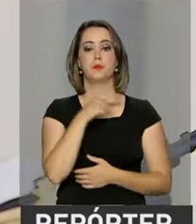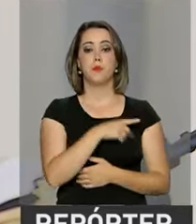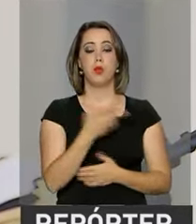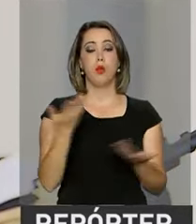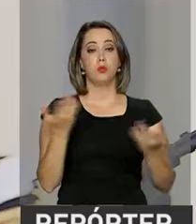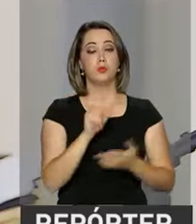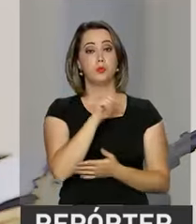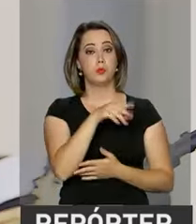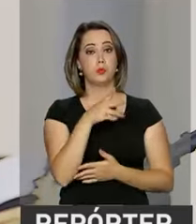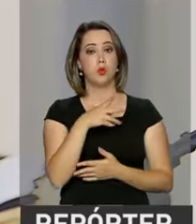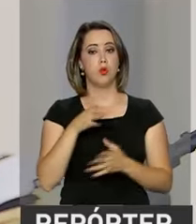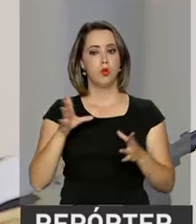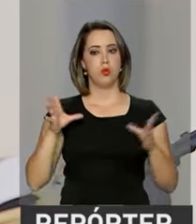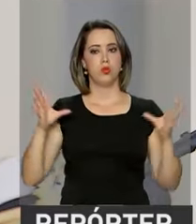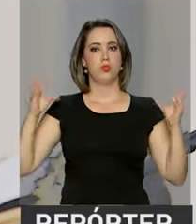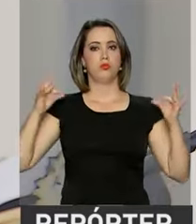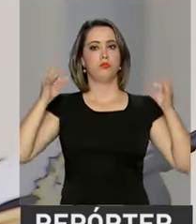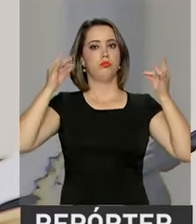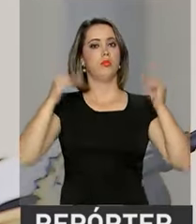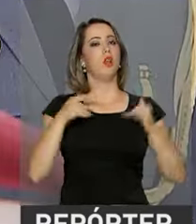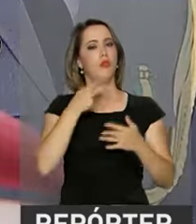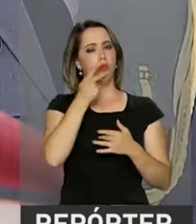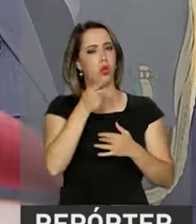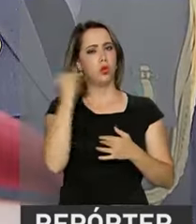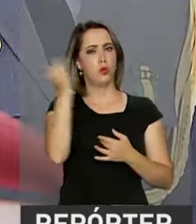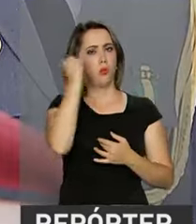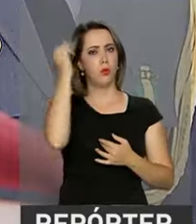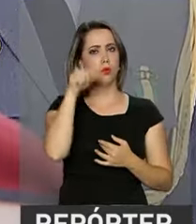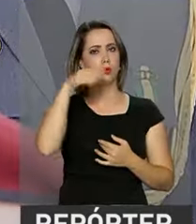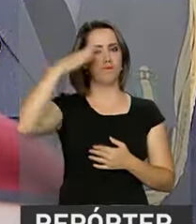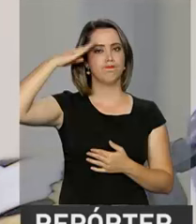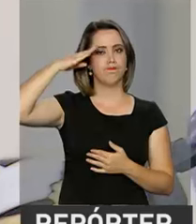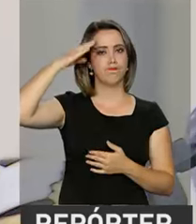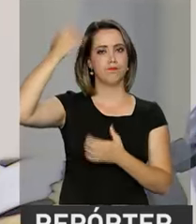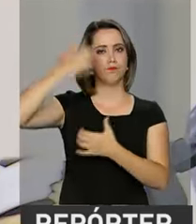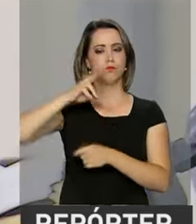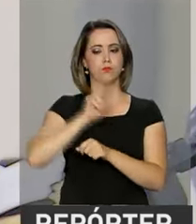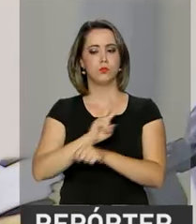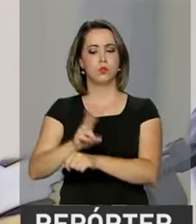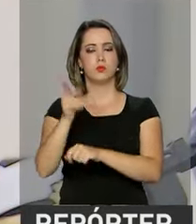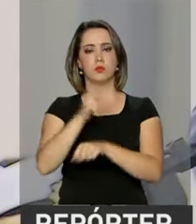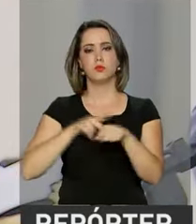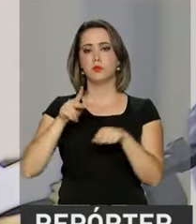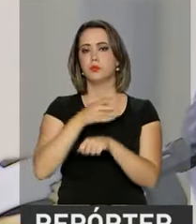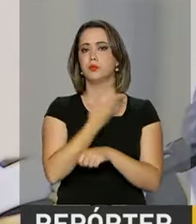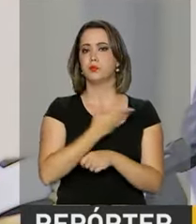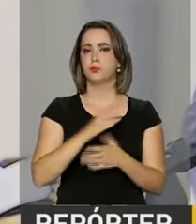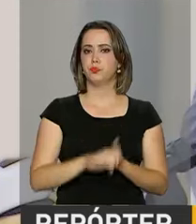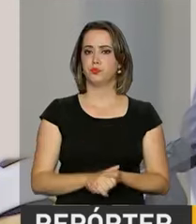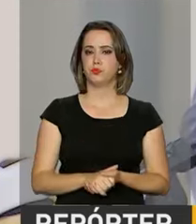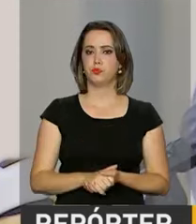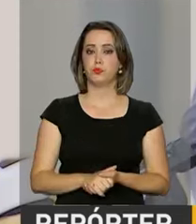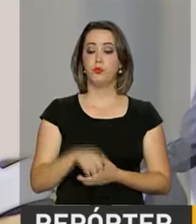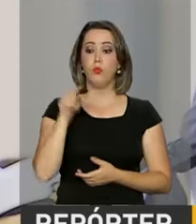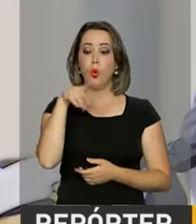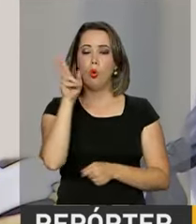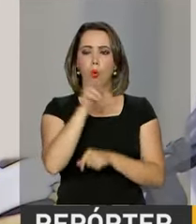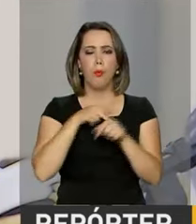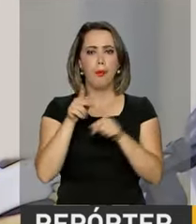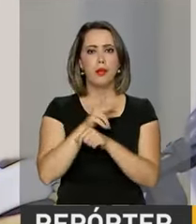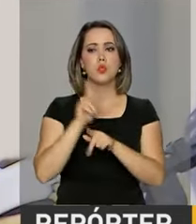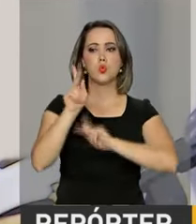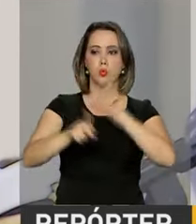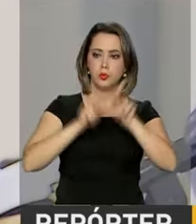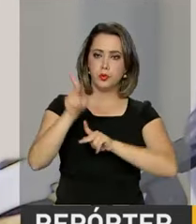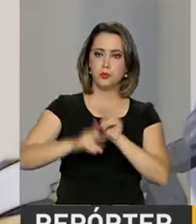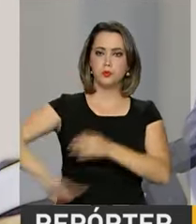Vilas Boas, destacou o papel da instituição na defesa do país. O país, seu povo e seu exército